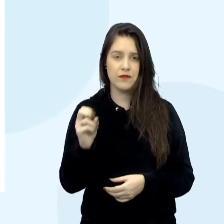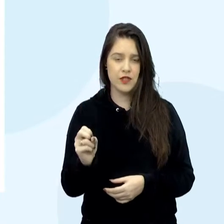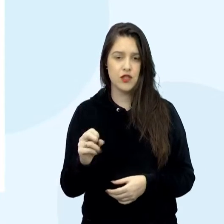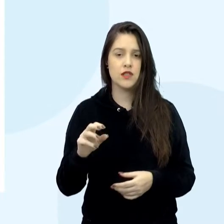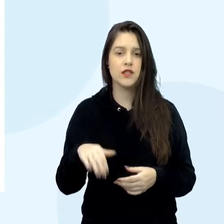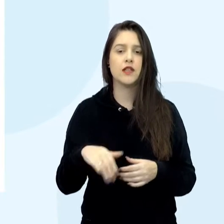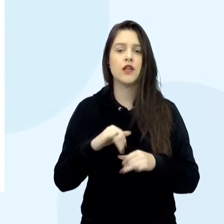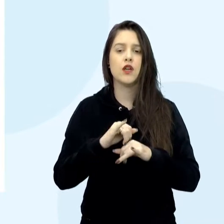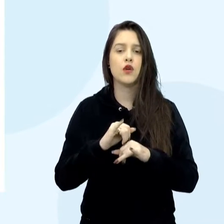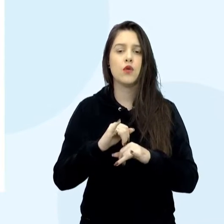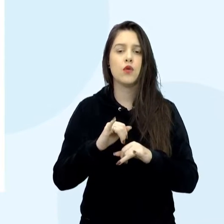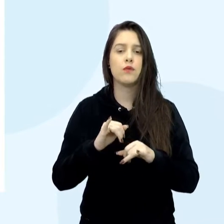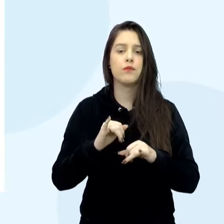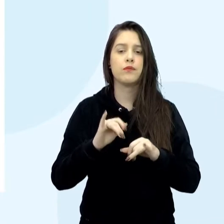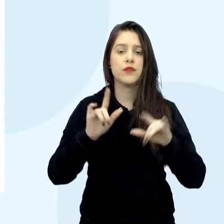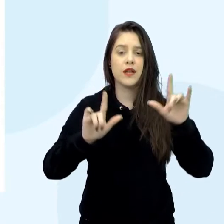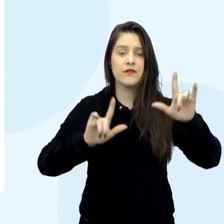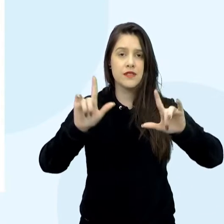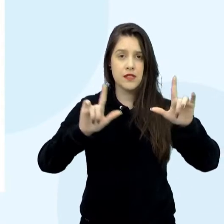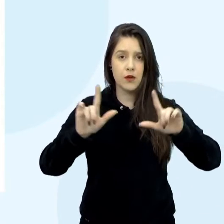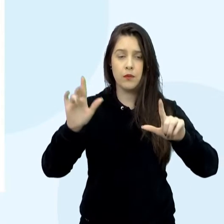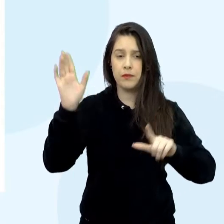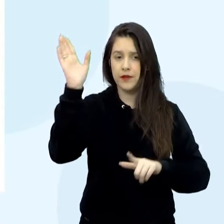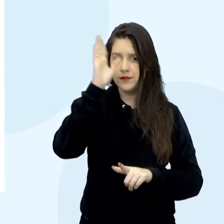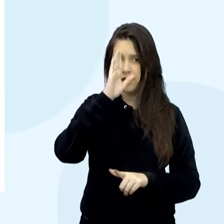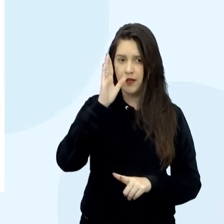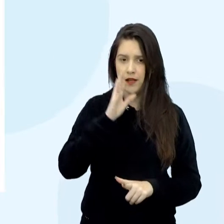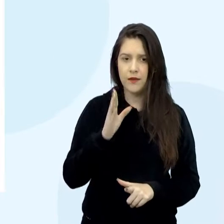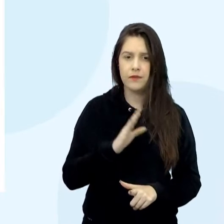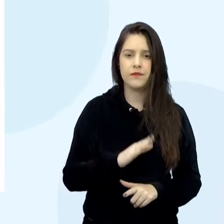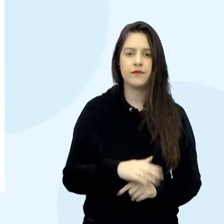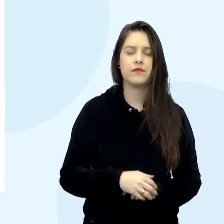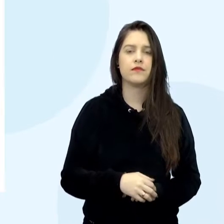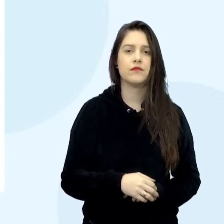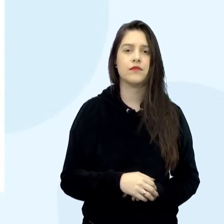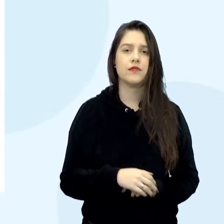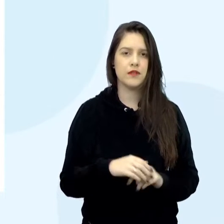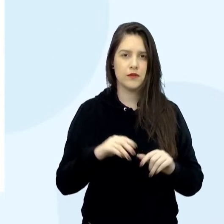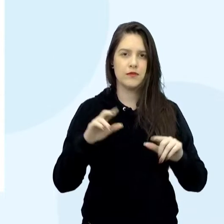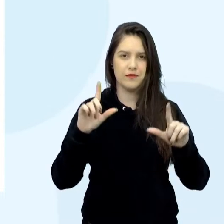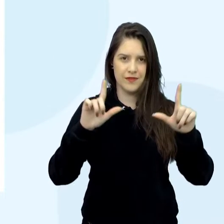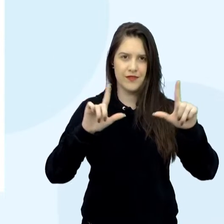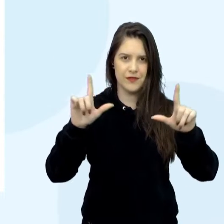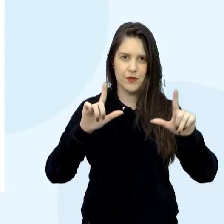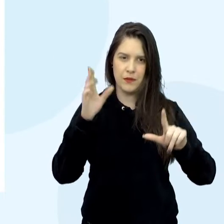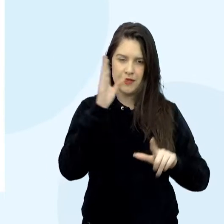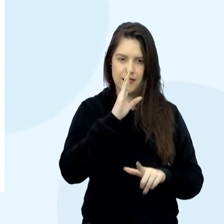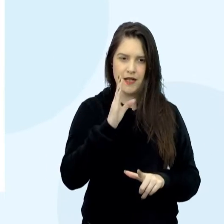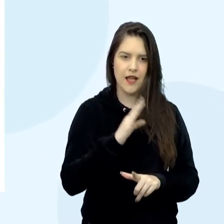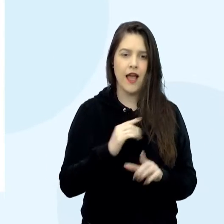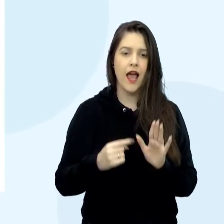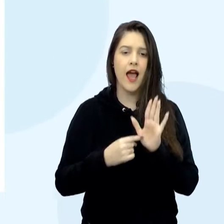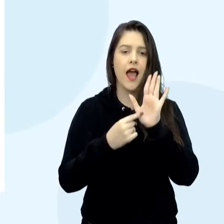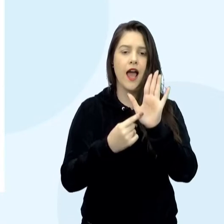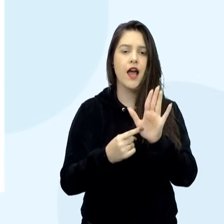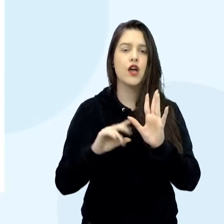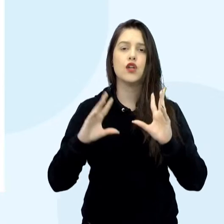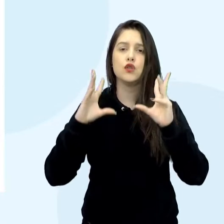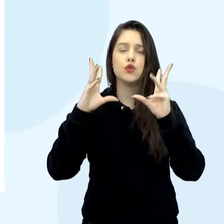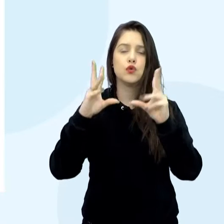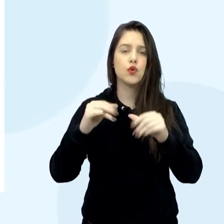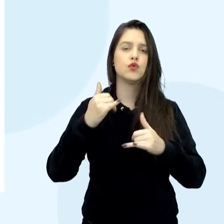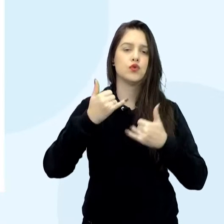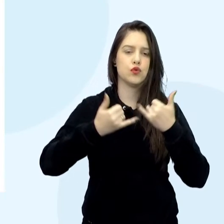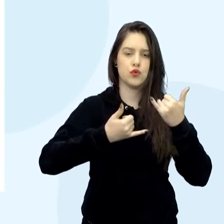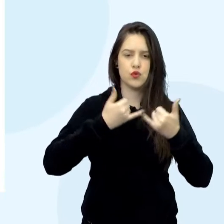uma rede de televisão, de 2020, a última, desculpa, uma rede de televisão brasileira apresentou quase todos os